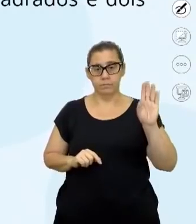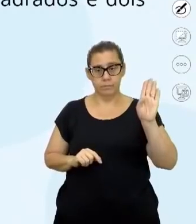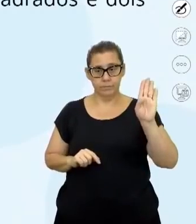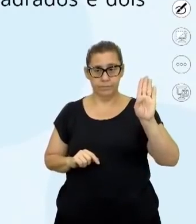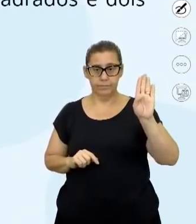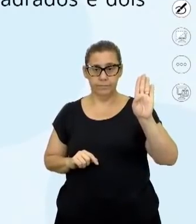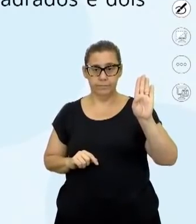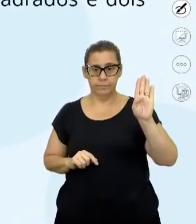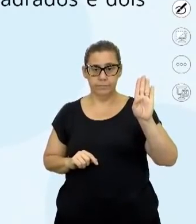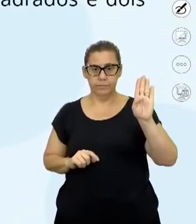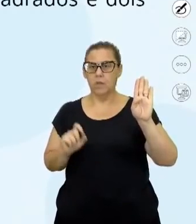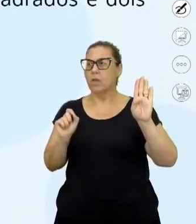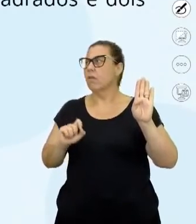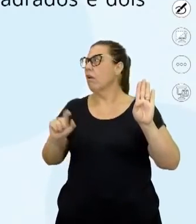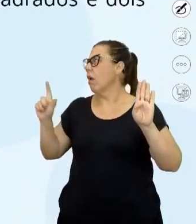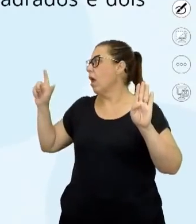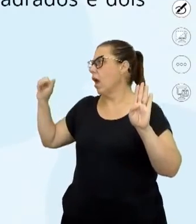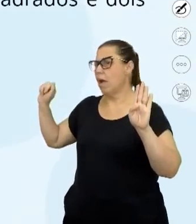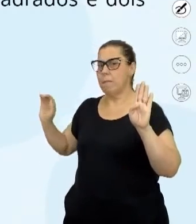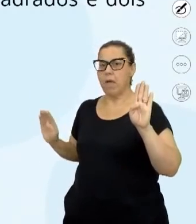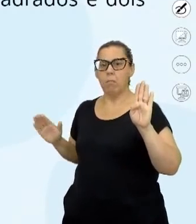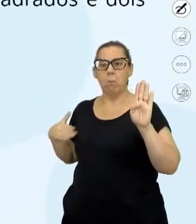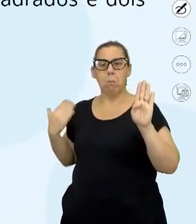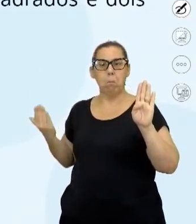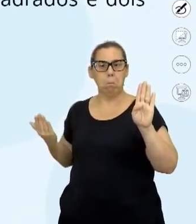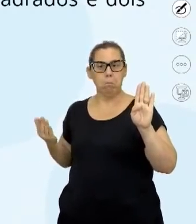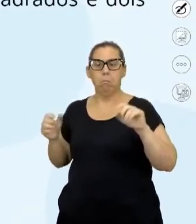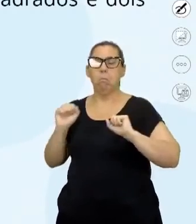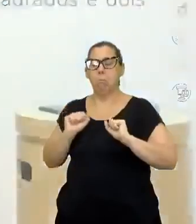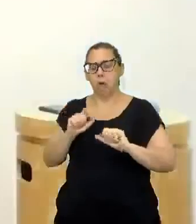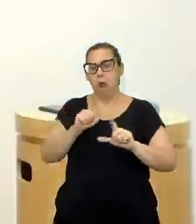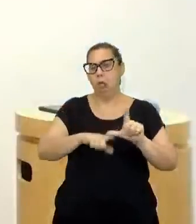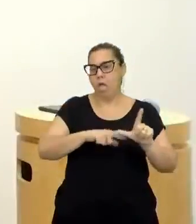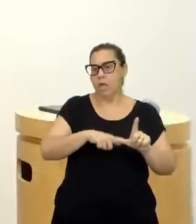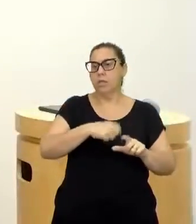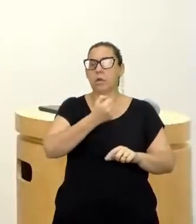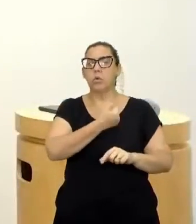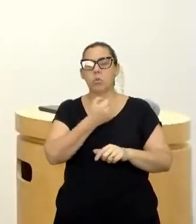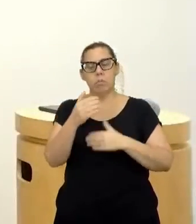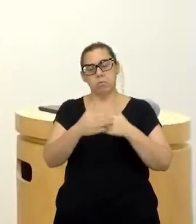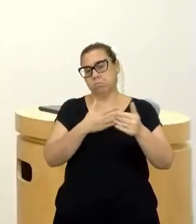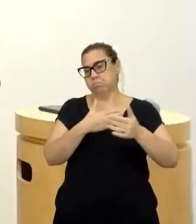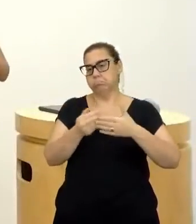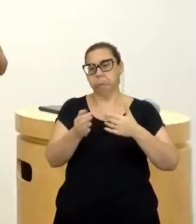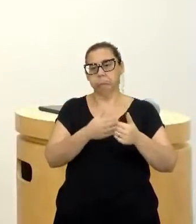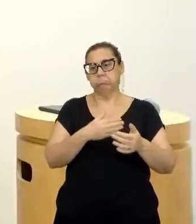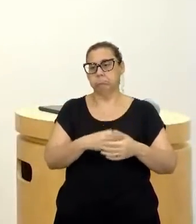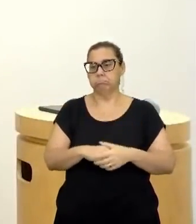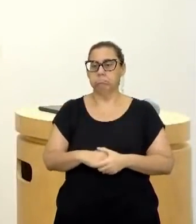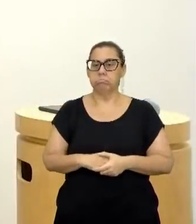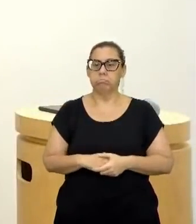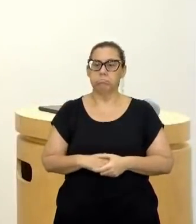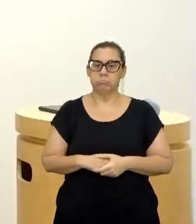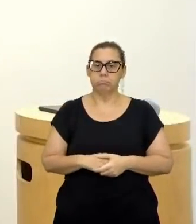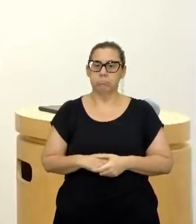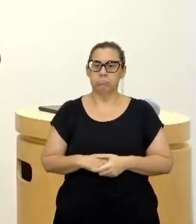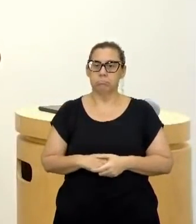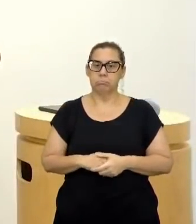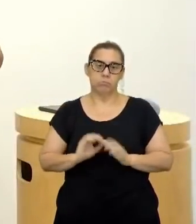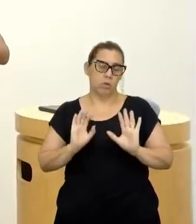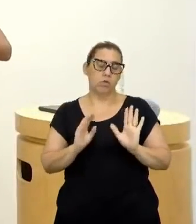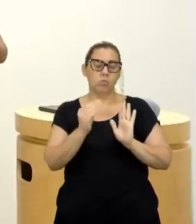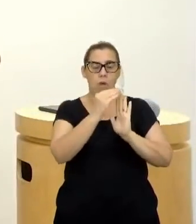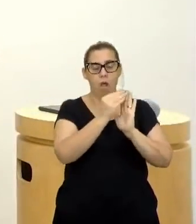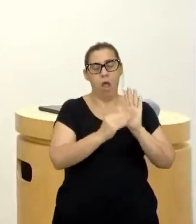B. Quem é o A e o B? Pode ser qualquer número, uma letra com um número, 2 números, tá certo? Então, a gente generaliza colocando A e